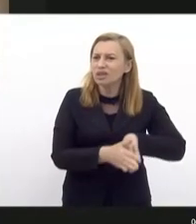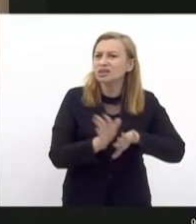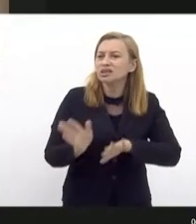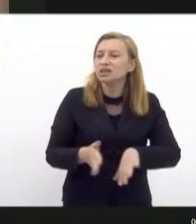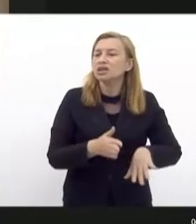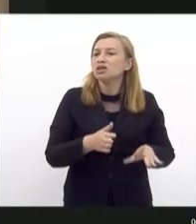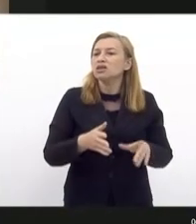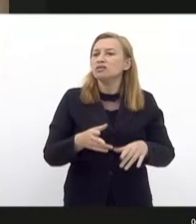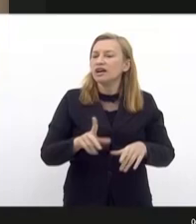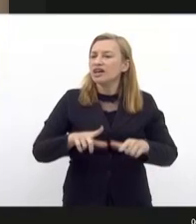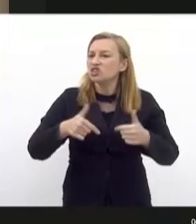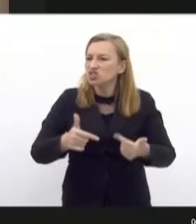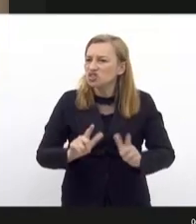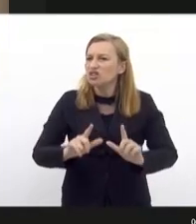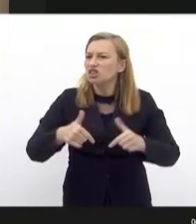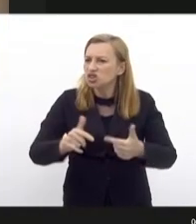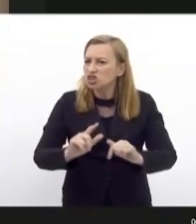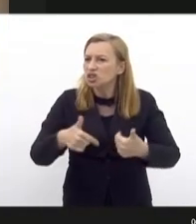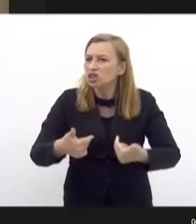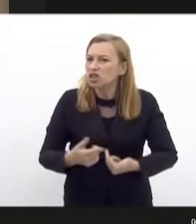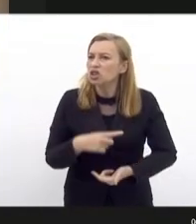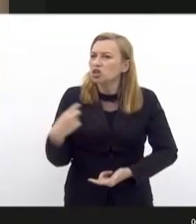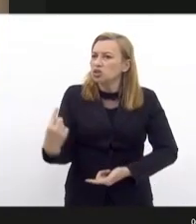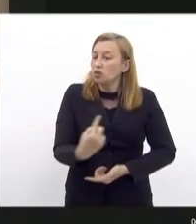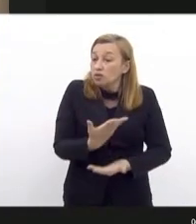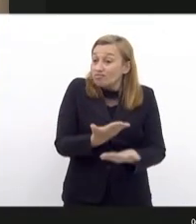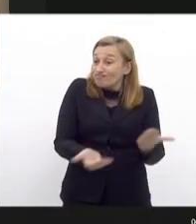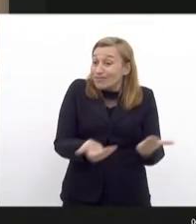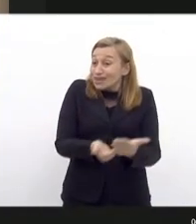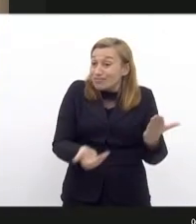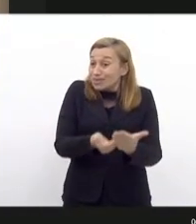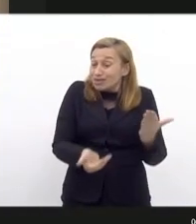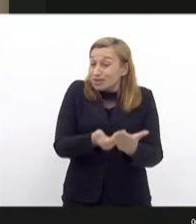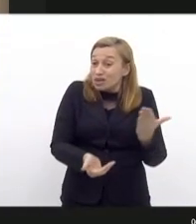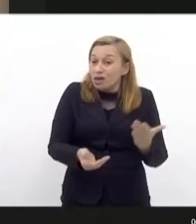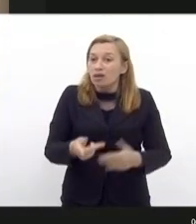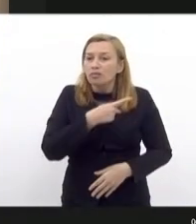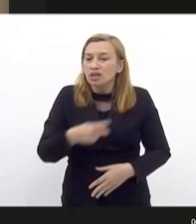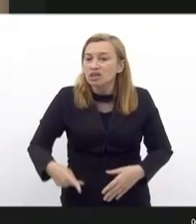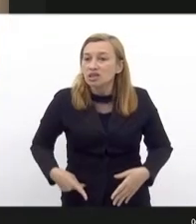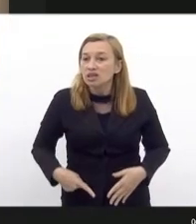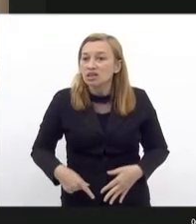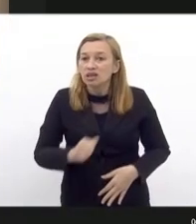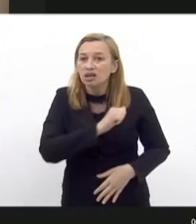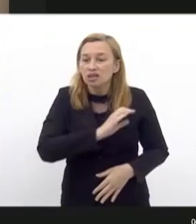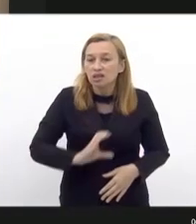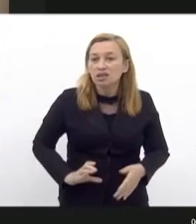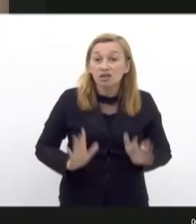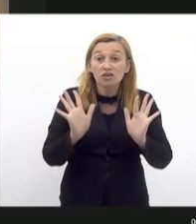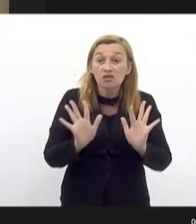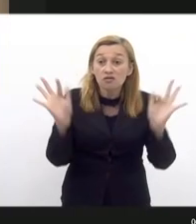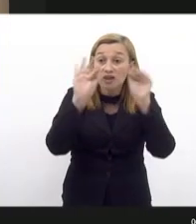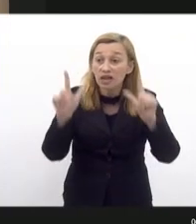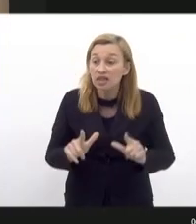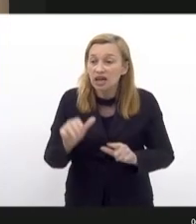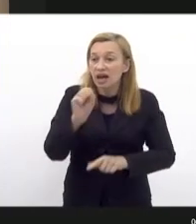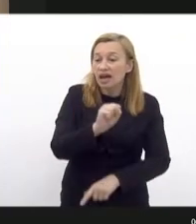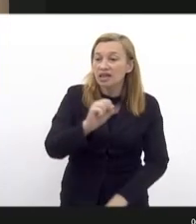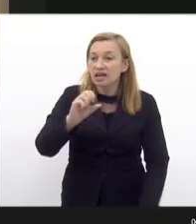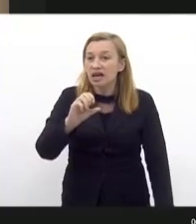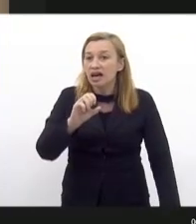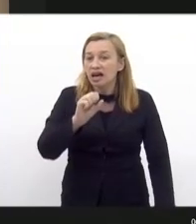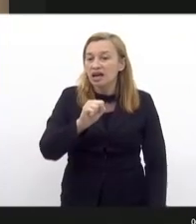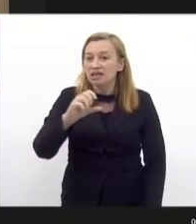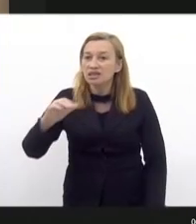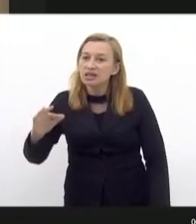vão colocando e a gente fica literalmente para trás. O presidente André foi muito feliz. A FCA recebeu,